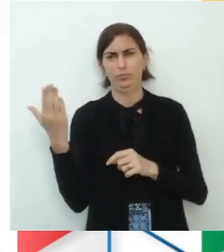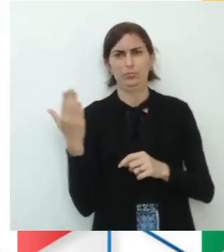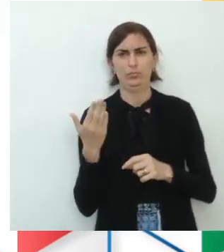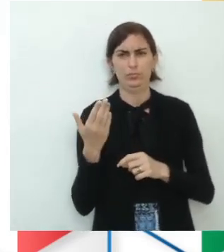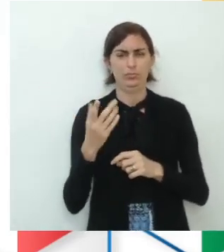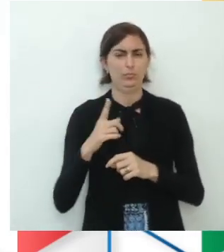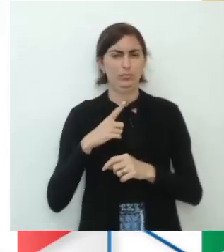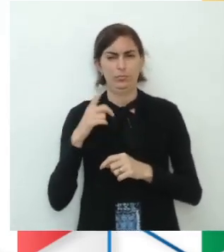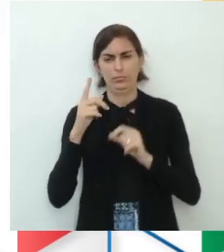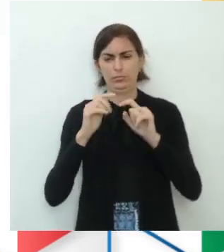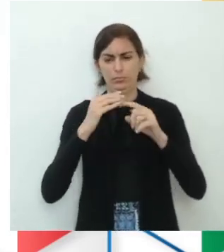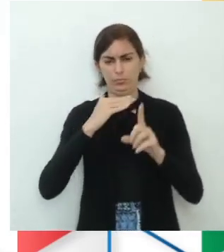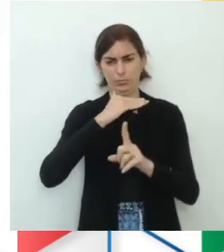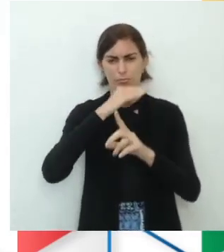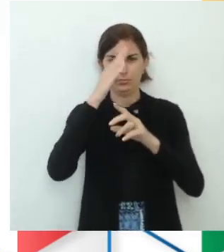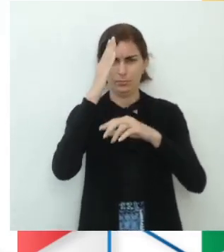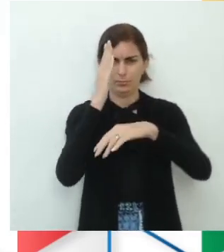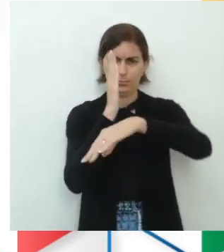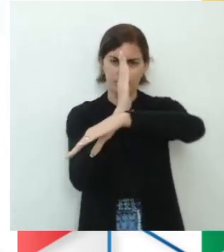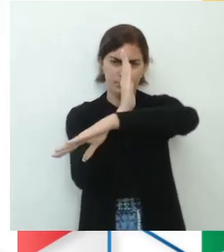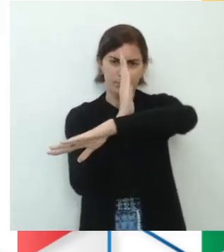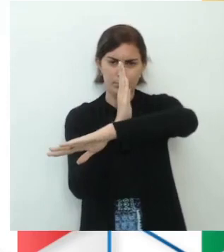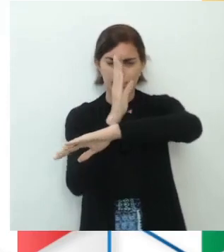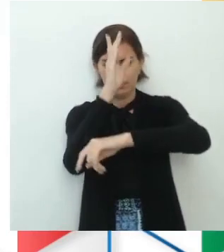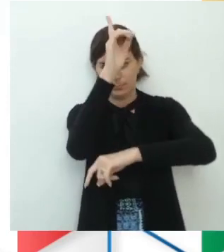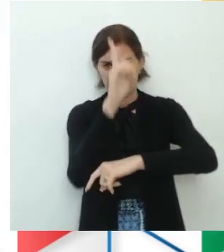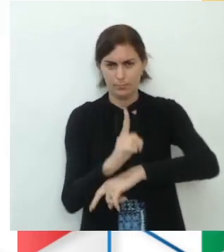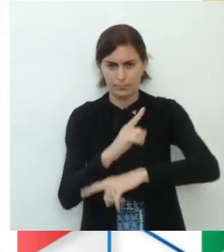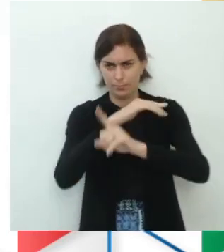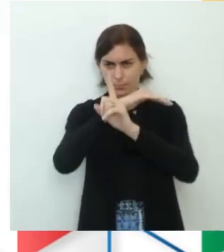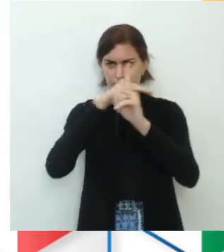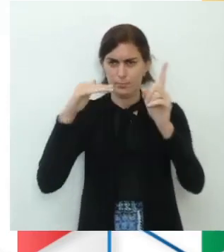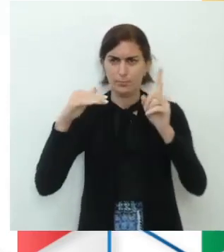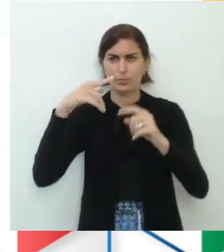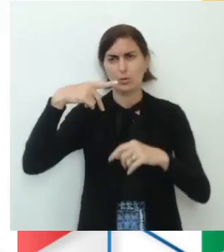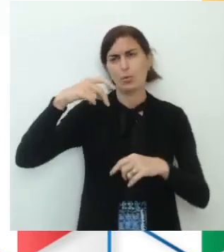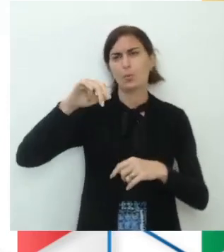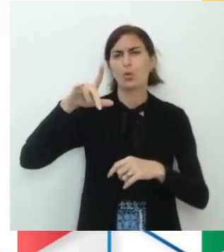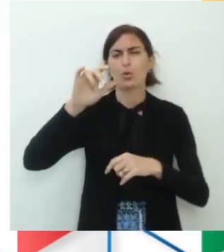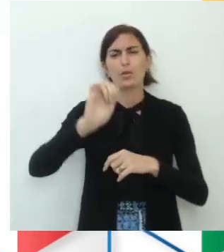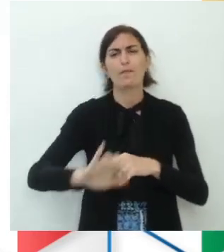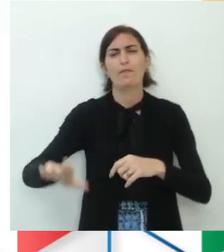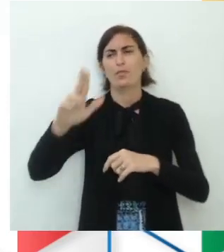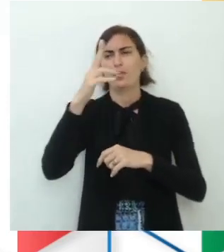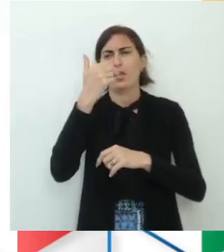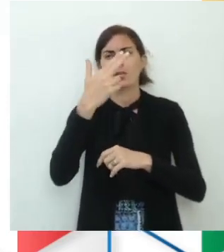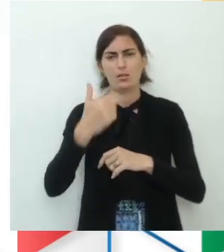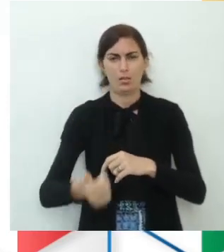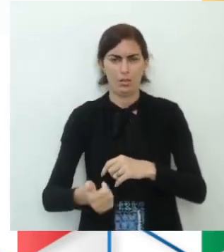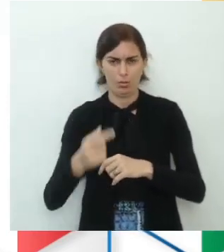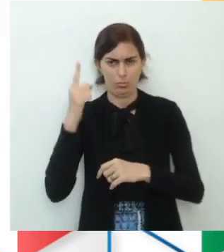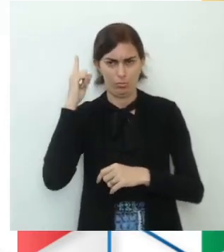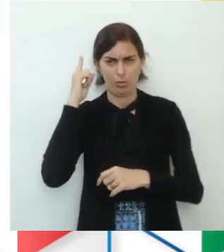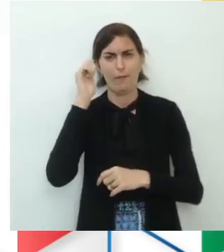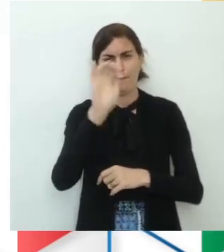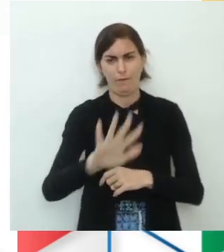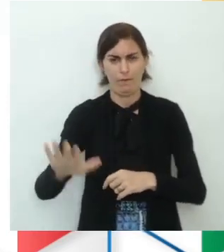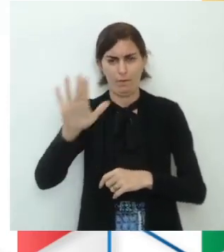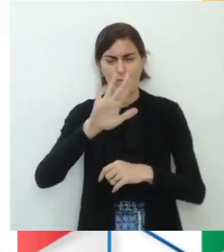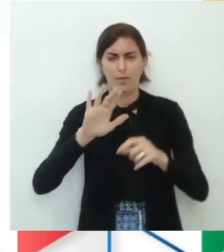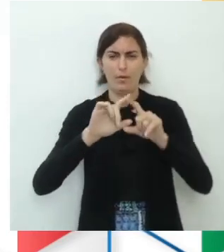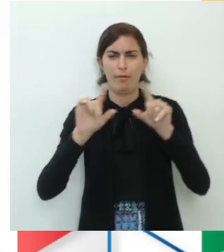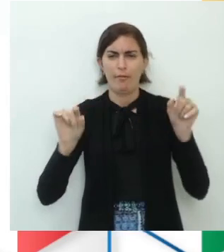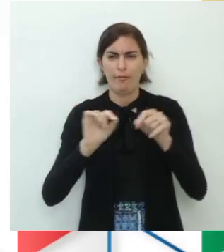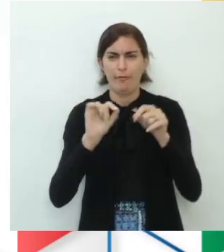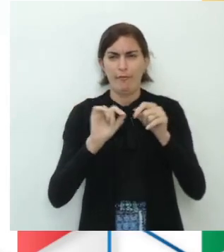polígono nesse plano, tá bom? O que é um polígono? Polígono é uma região, é uma figura, né? Na verdade, tem uma figura plana formada